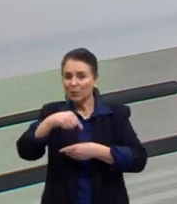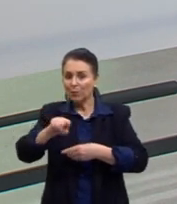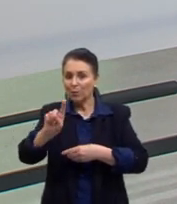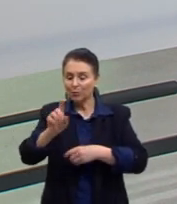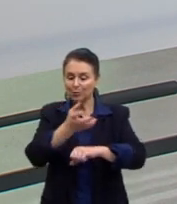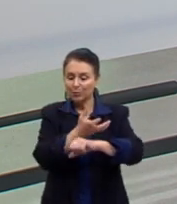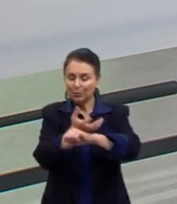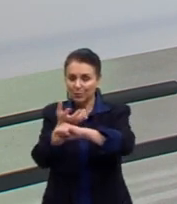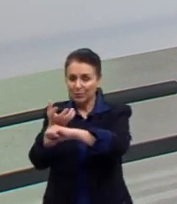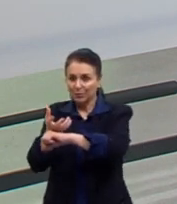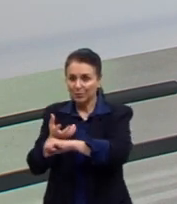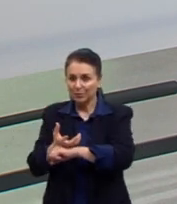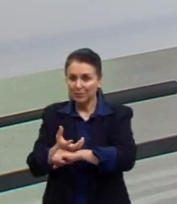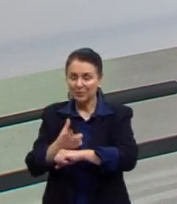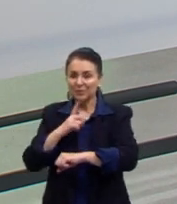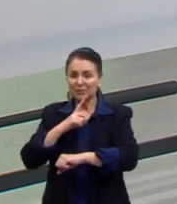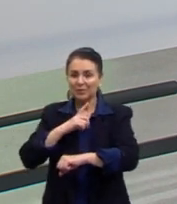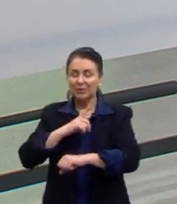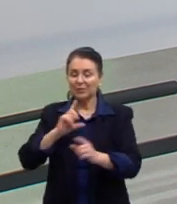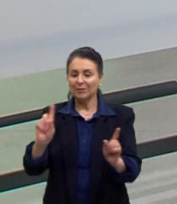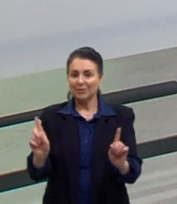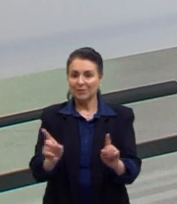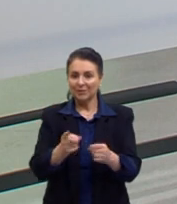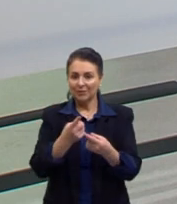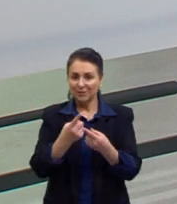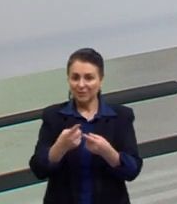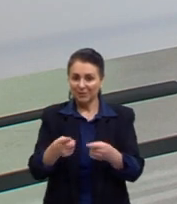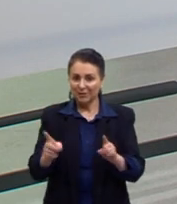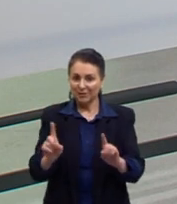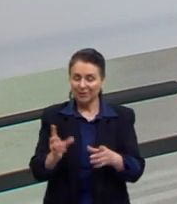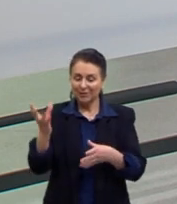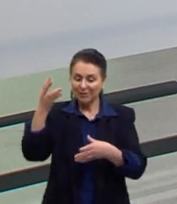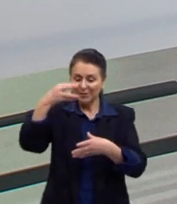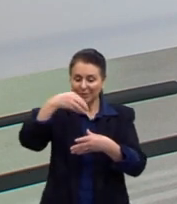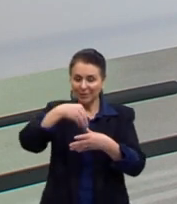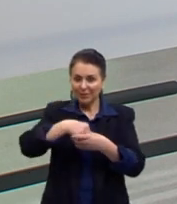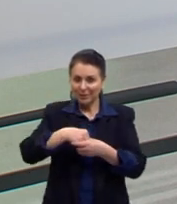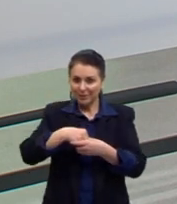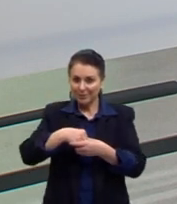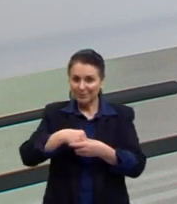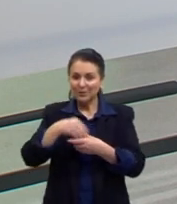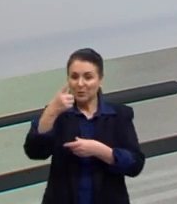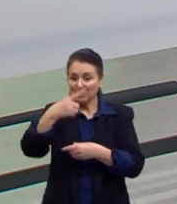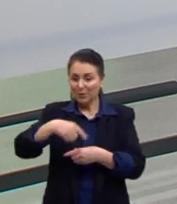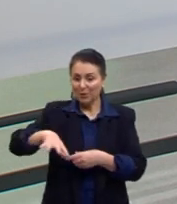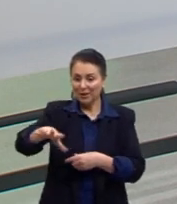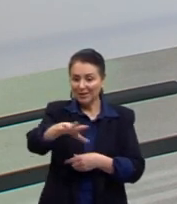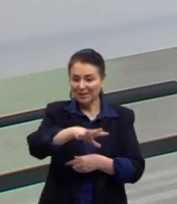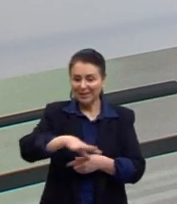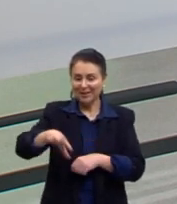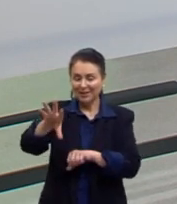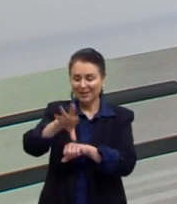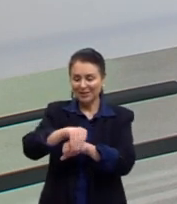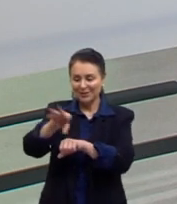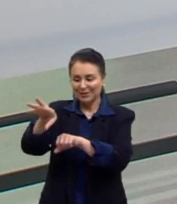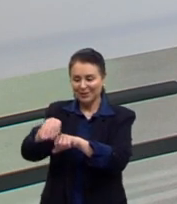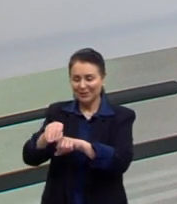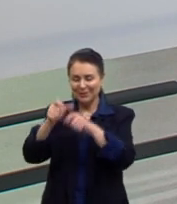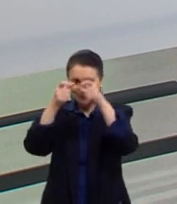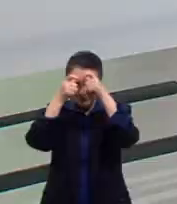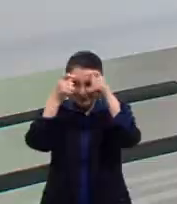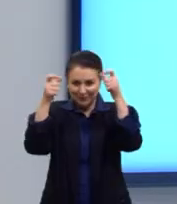outros componentes a gente tem aí a música né adentrando nessa Outra área de conhecimento